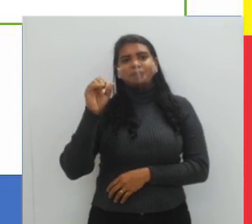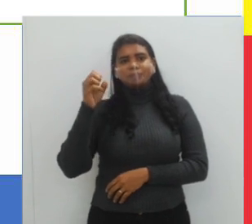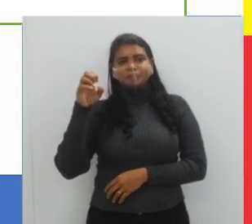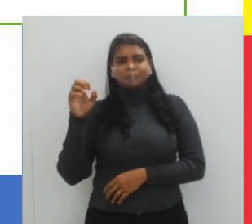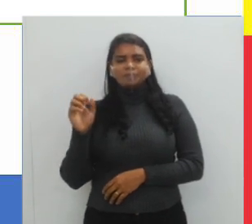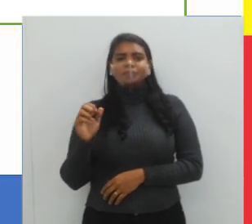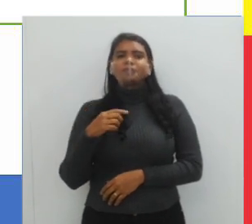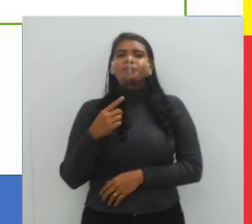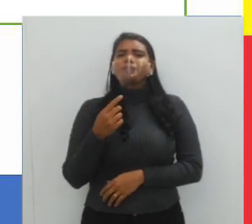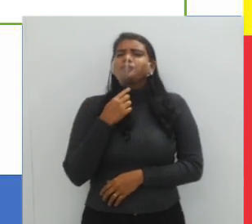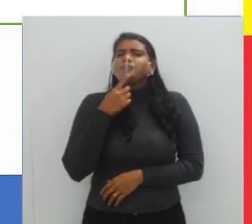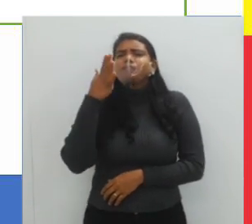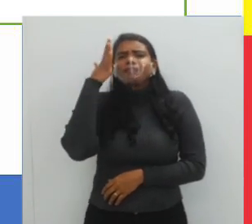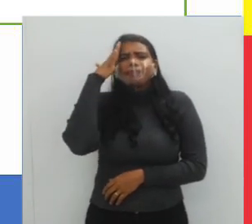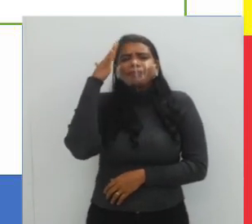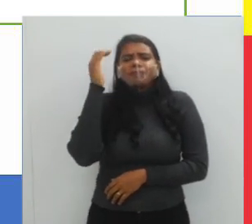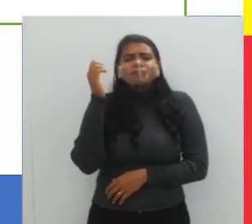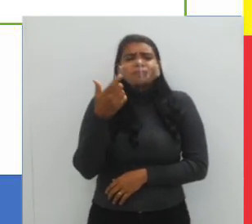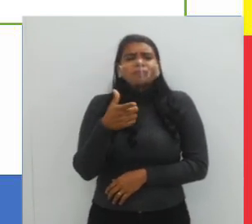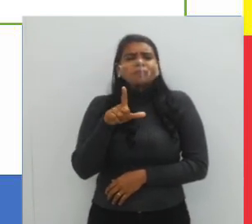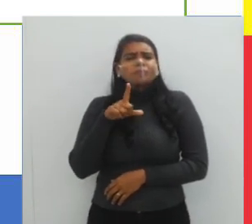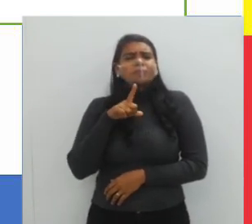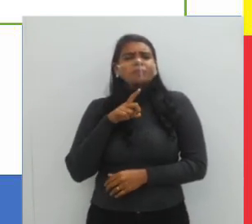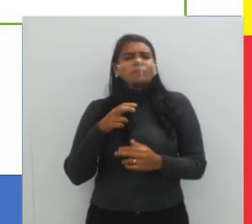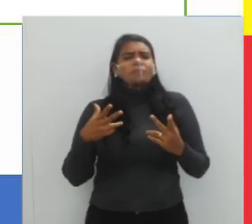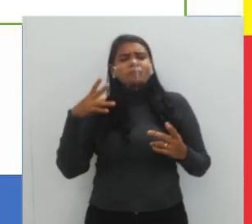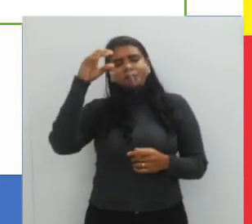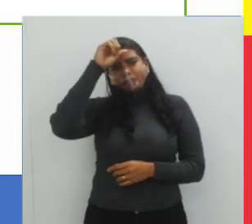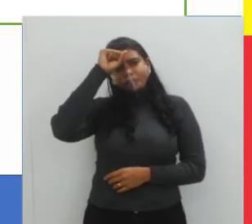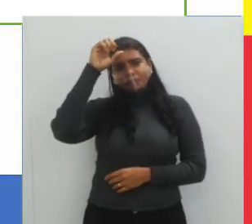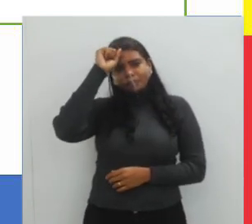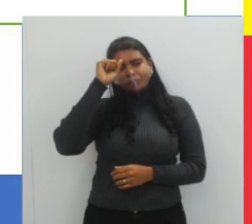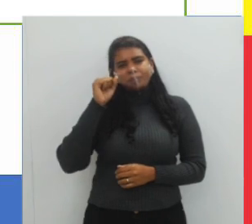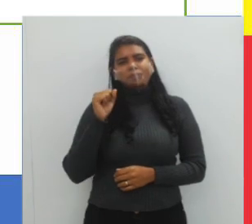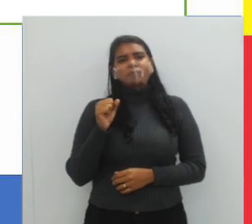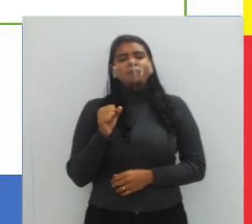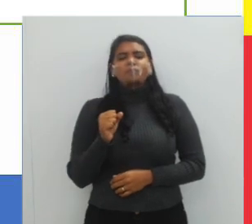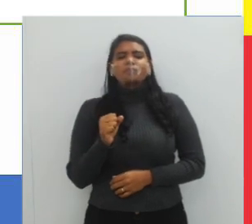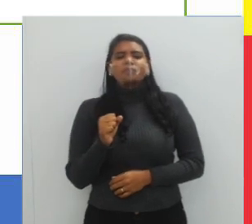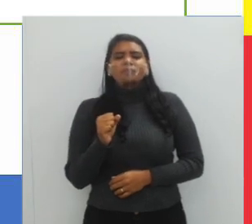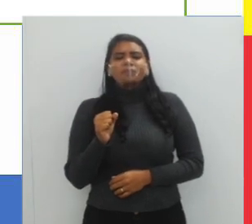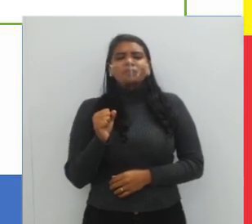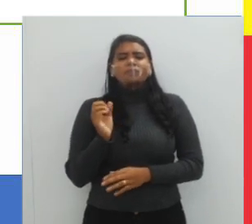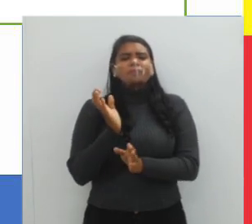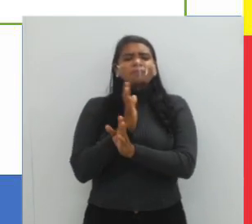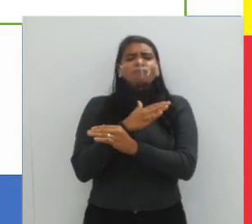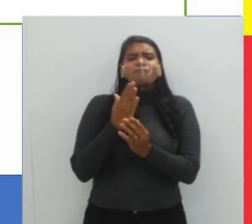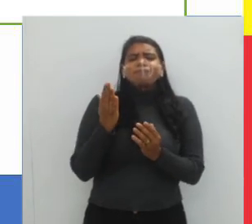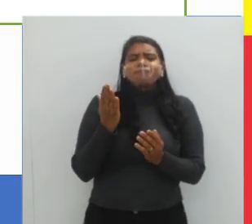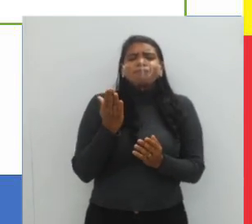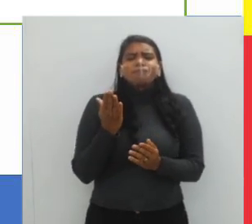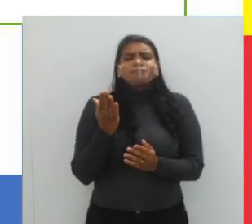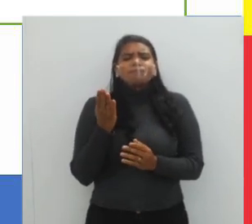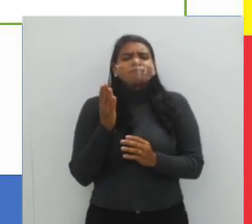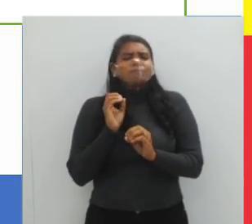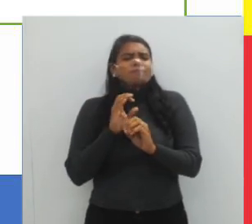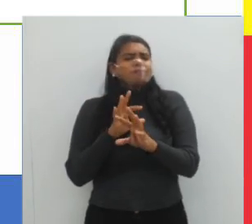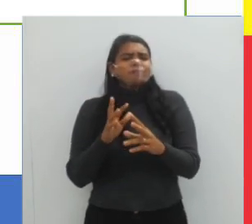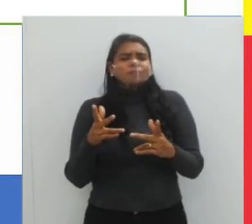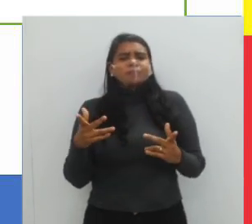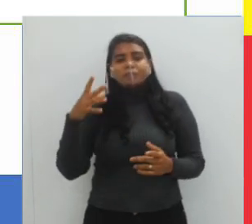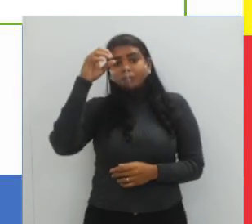diz: ninguém é tão sábio que não tenha algo para aprender, e nem tão tolo que não tenha algo